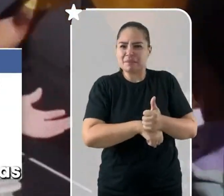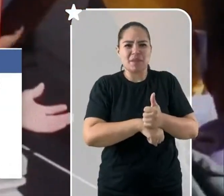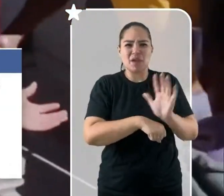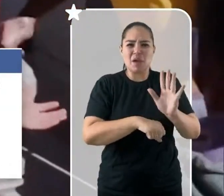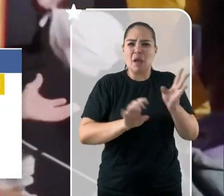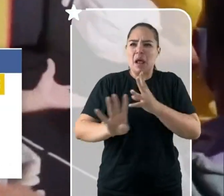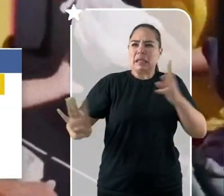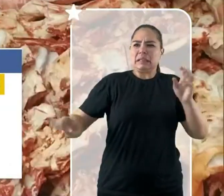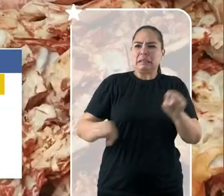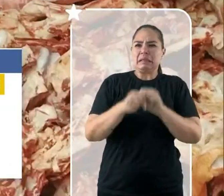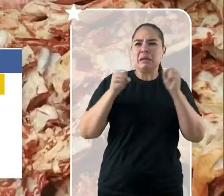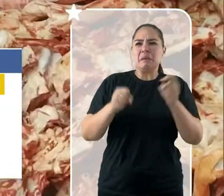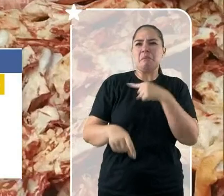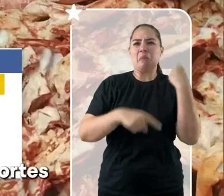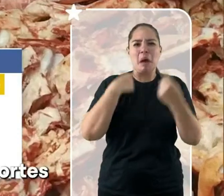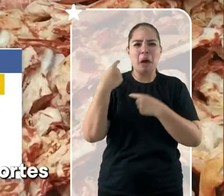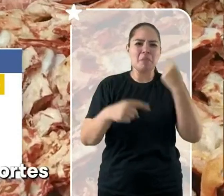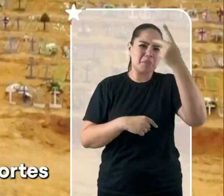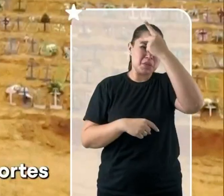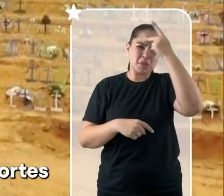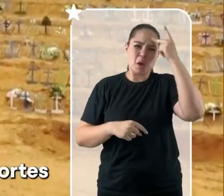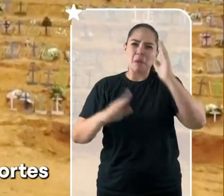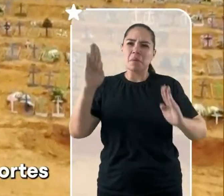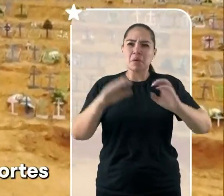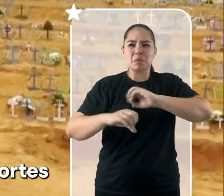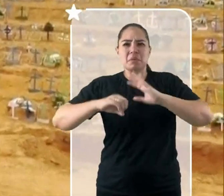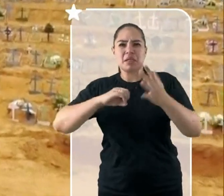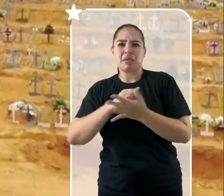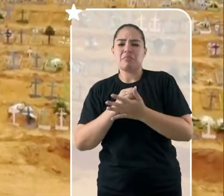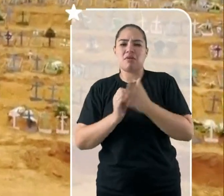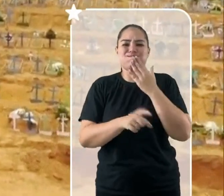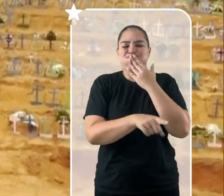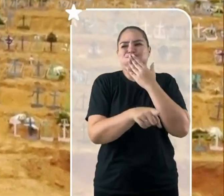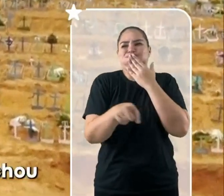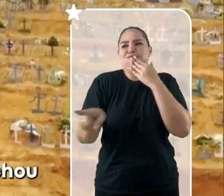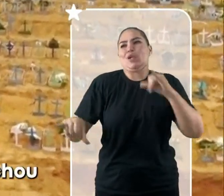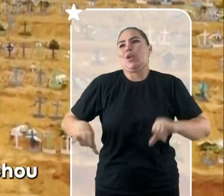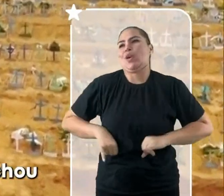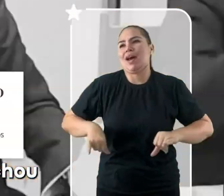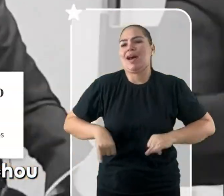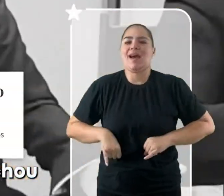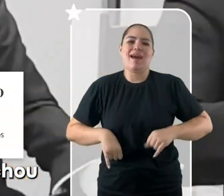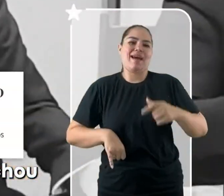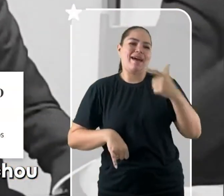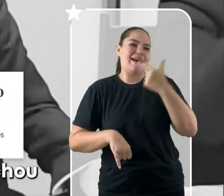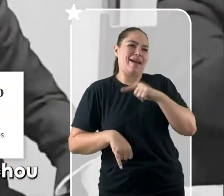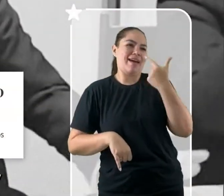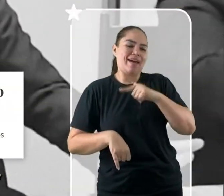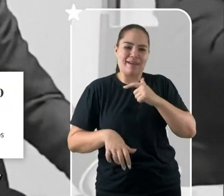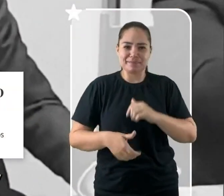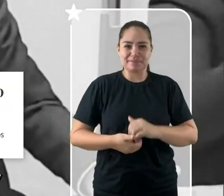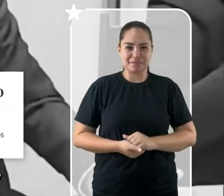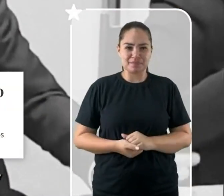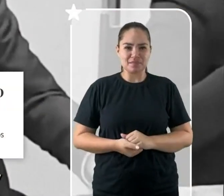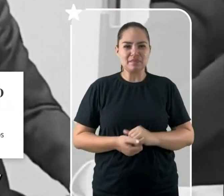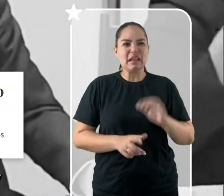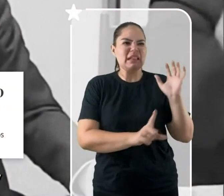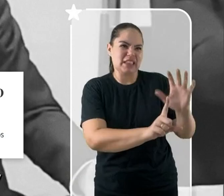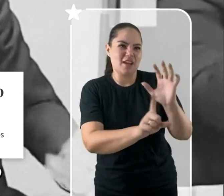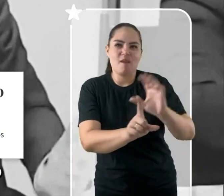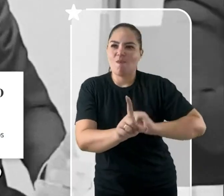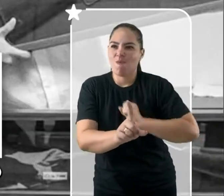colocou as pessoas na fila do osso, que bateu o recorde de mortes na pandemia, que desprezou e debochou da dor das